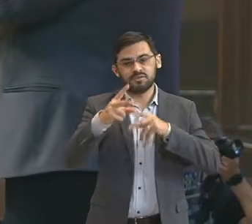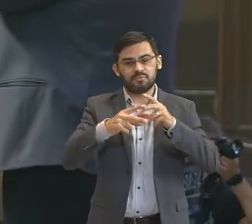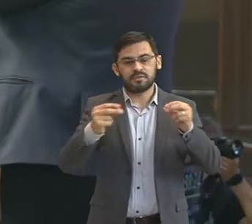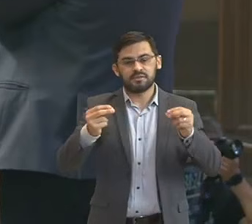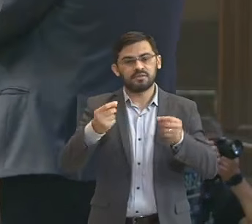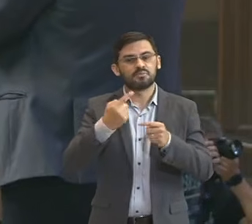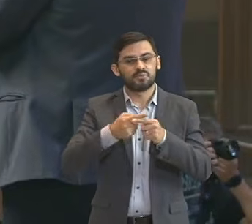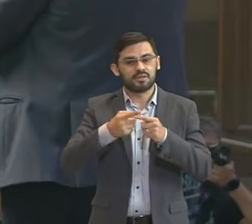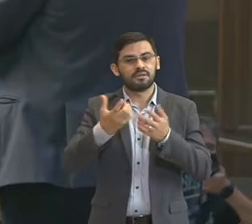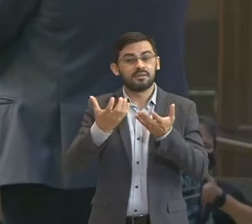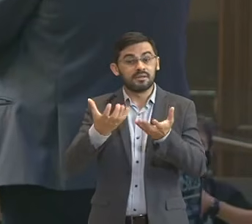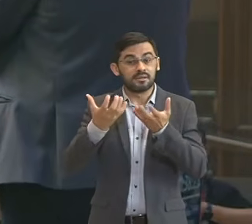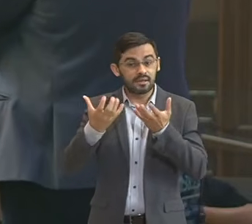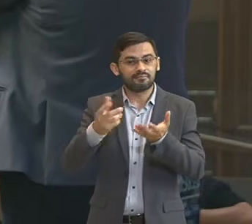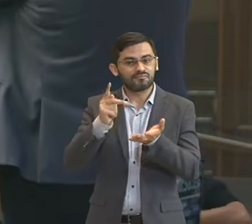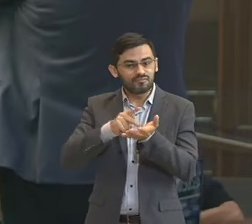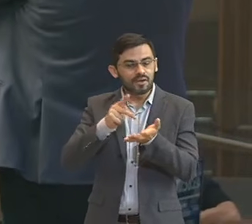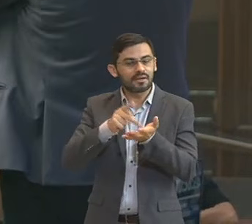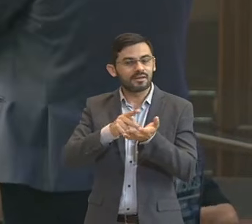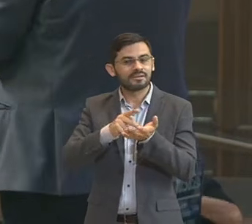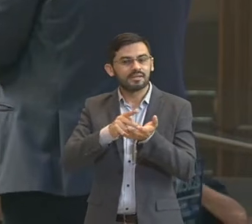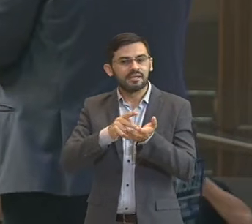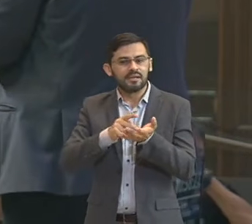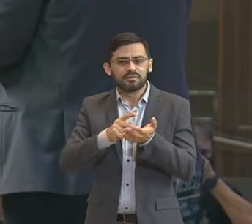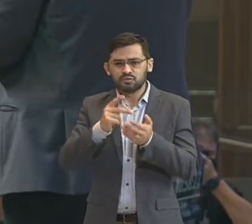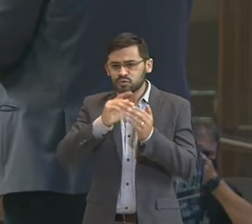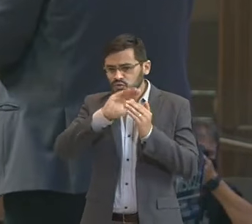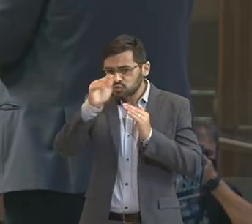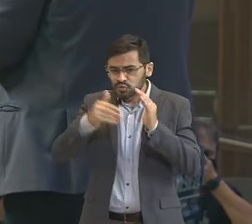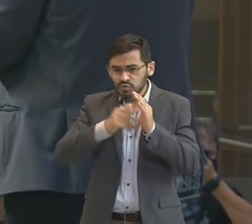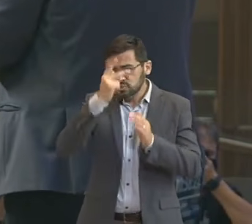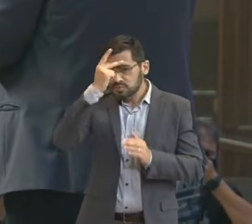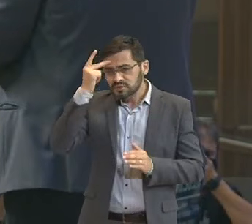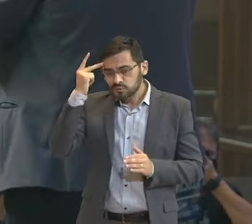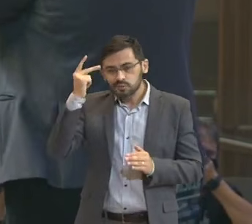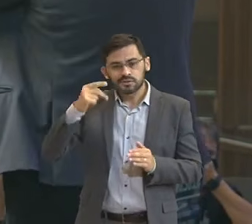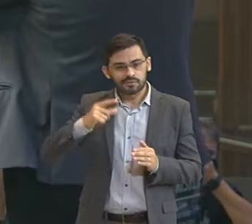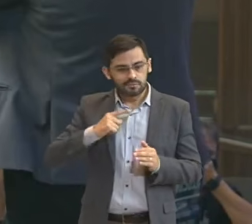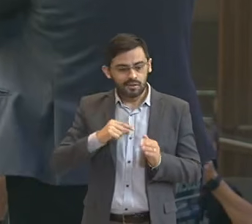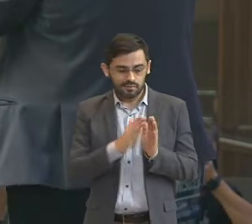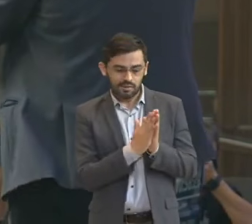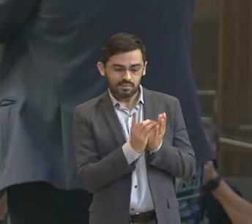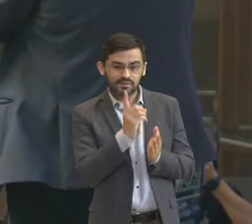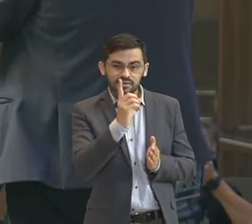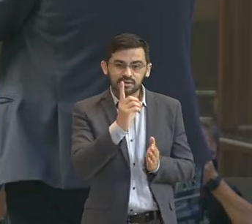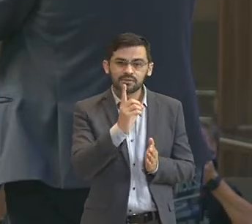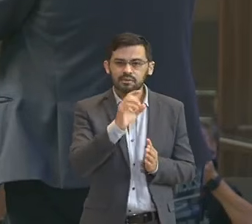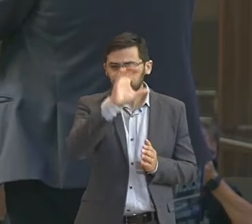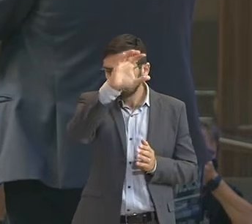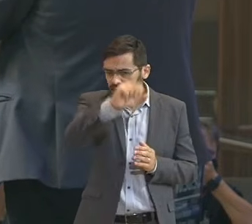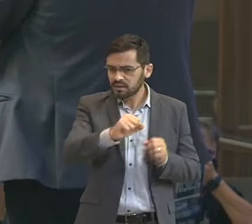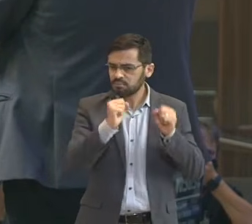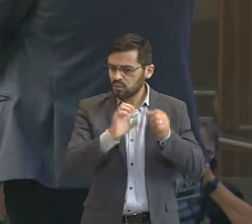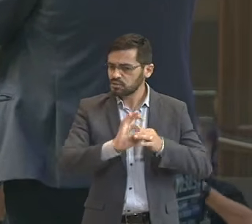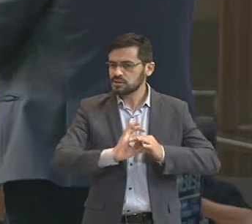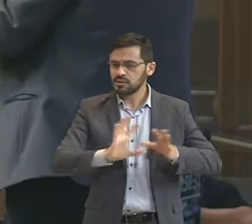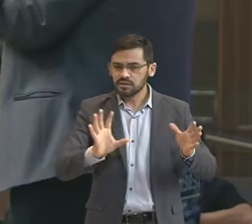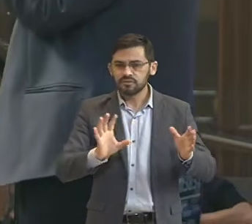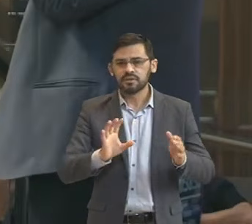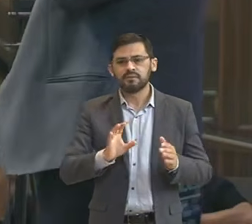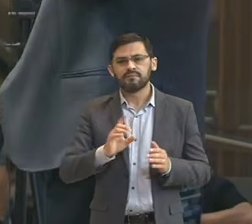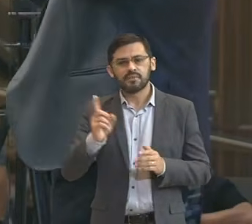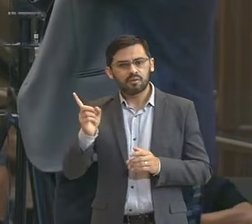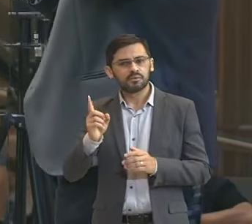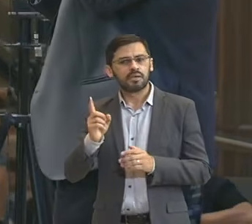nós queremos que a palavra de Deus esteja na mão das pessoas, tá? Então pega a sua lá e leva lá a